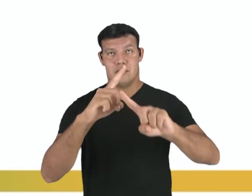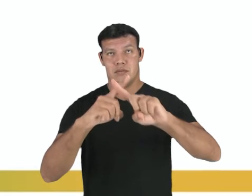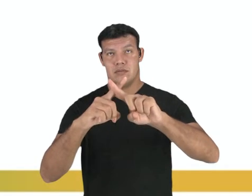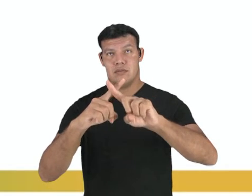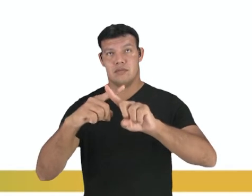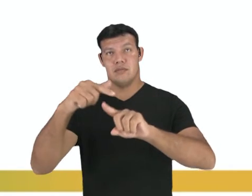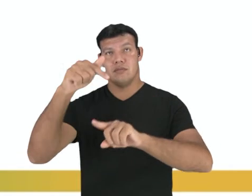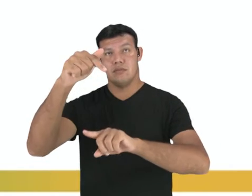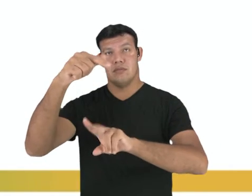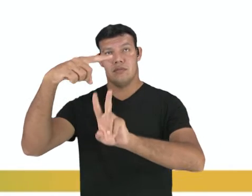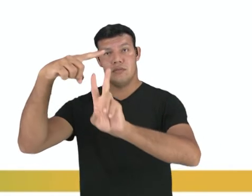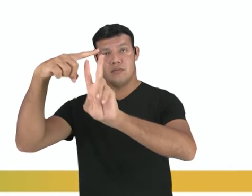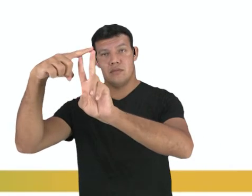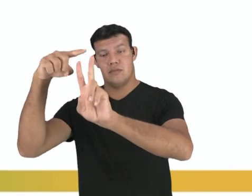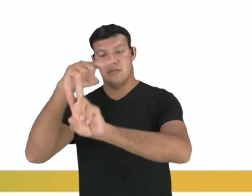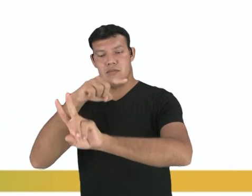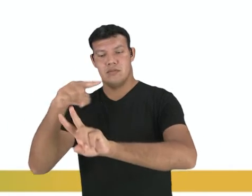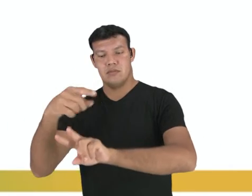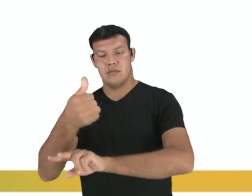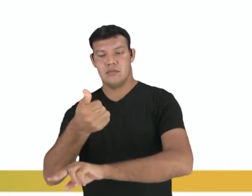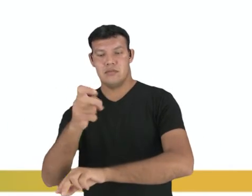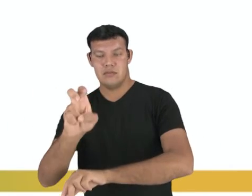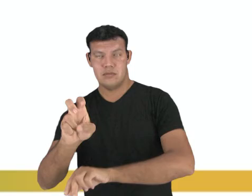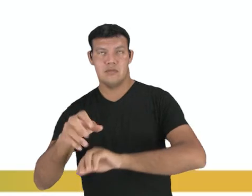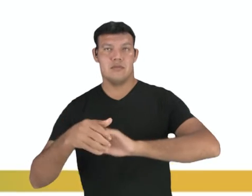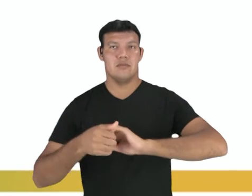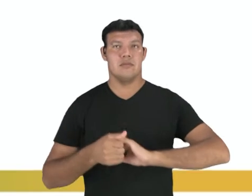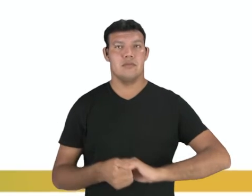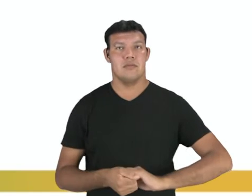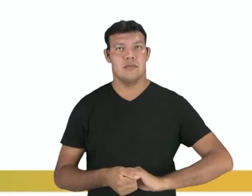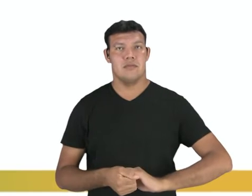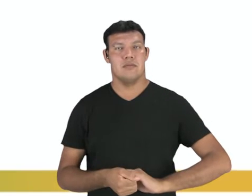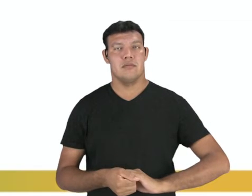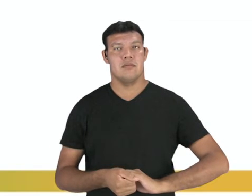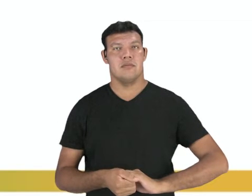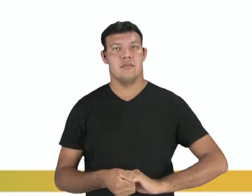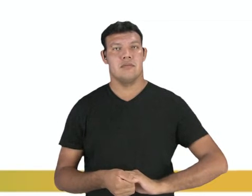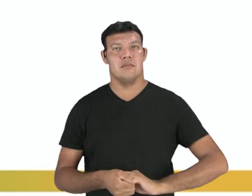180 vezes 7 pessoas de 15